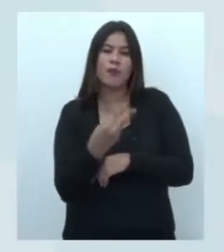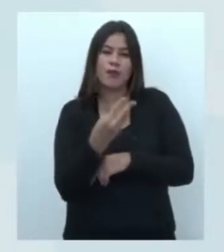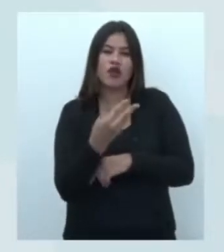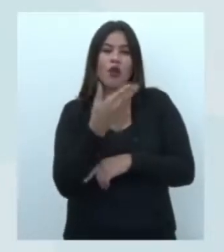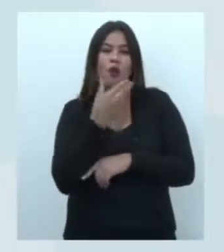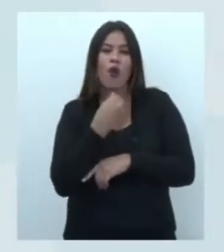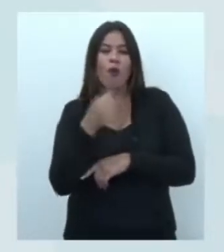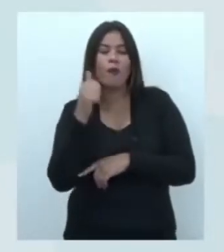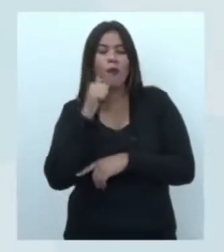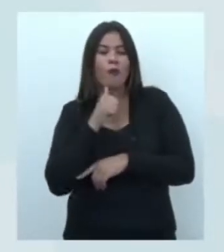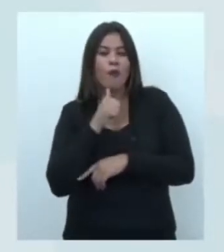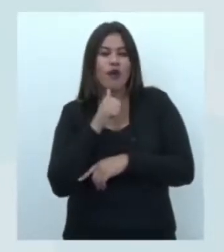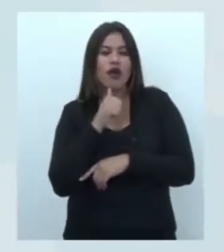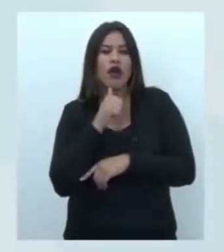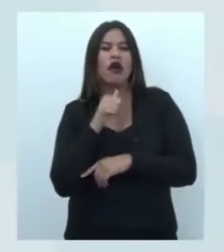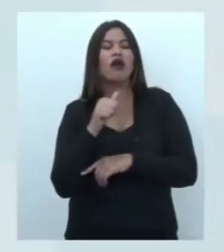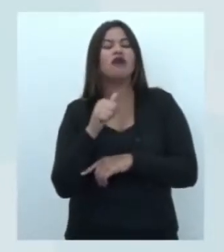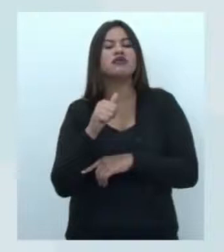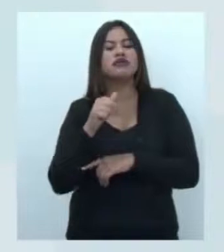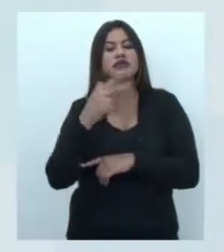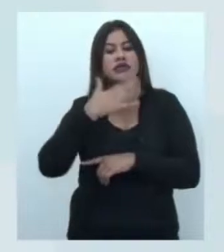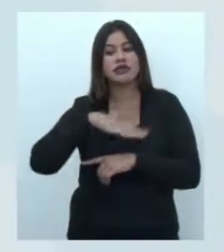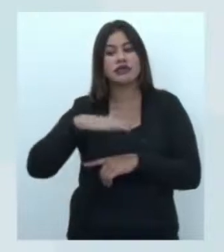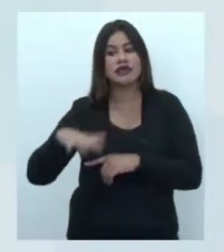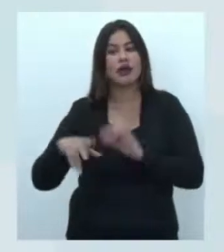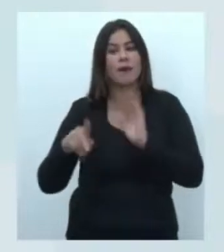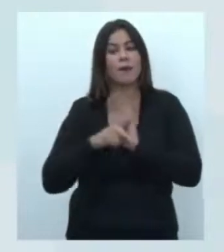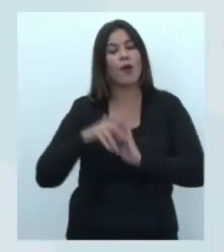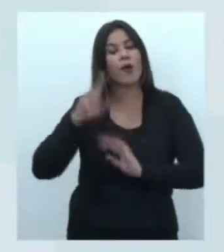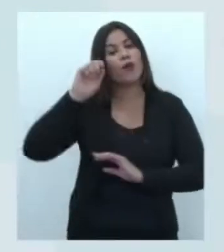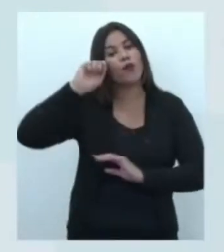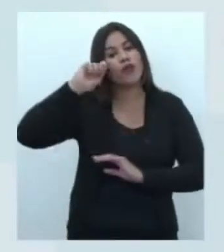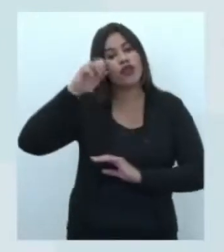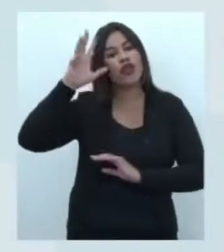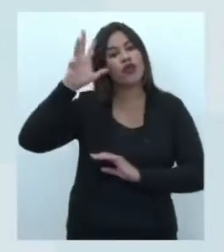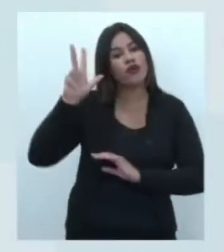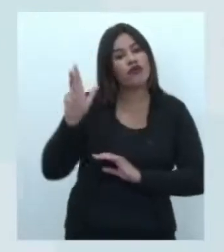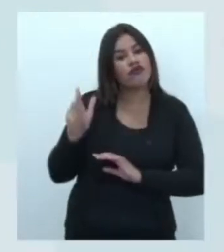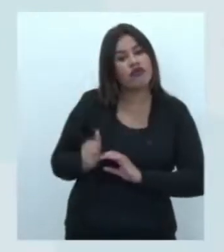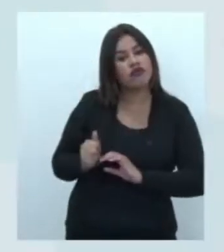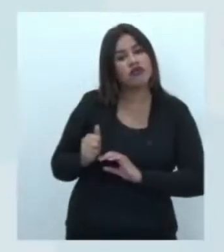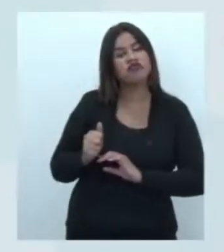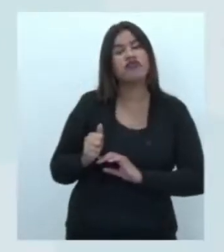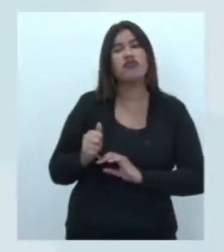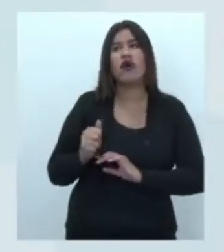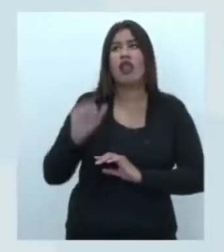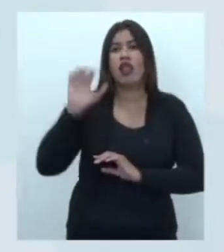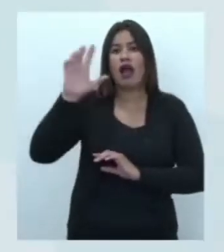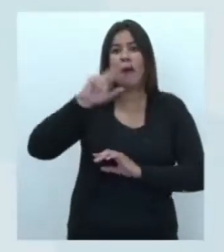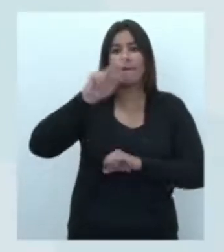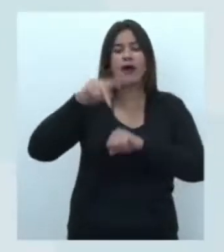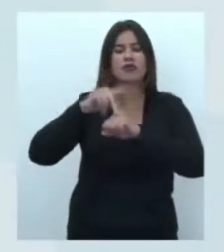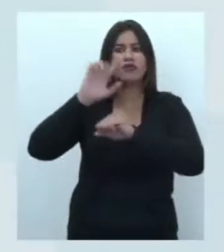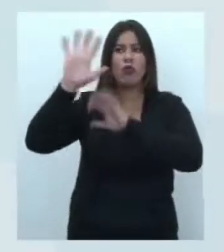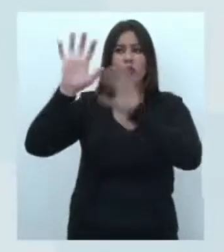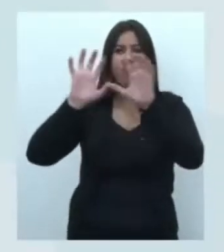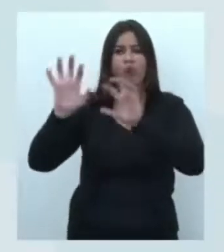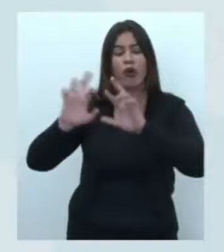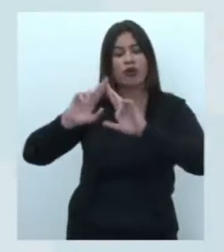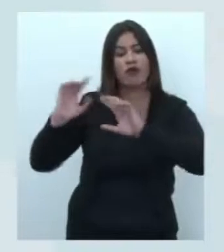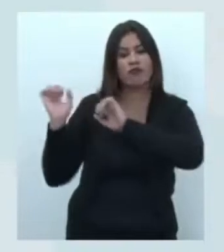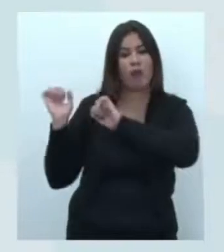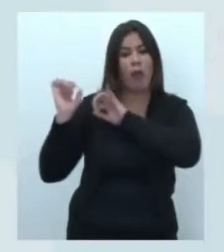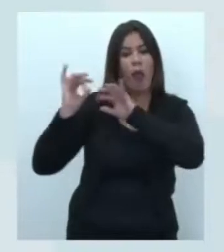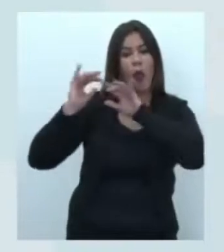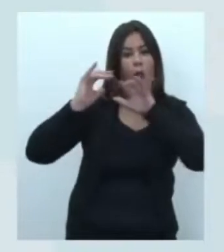homens, mulheres e crianças, né, negros africanos, oriundos de diversas regiões da África, e que eles